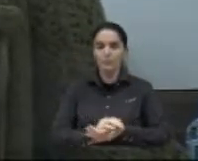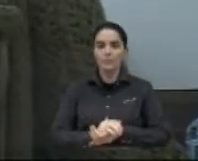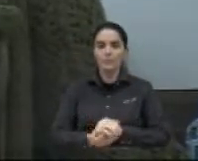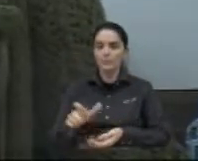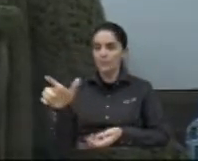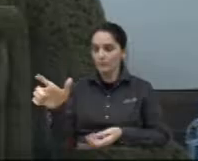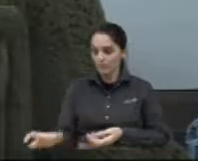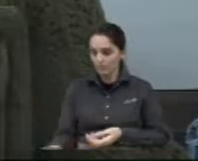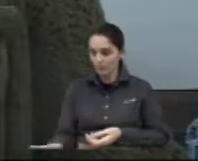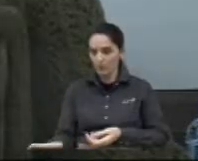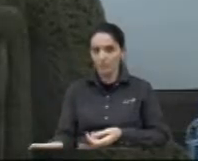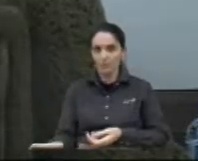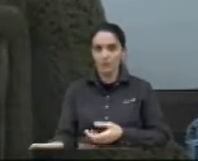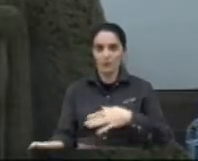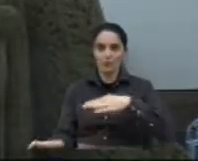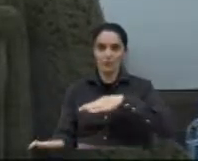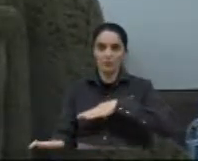cidade deve